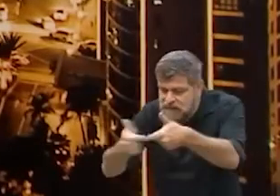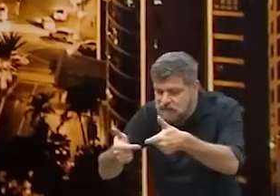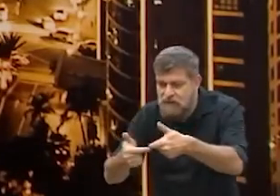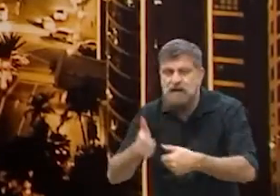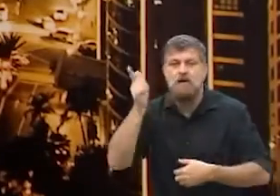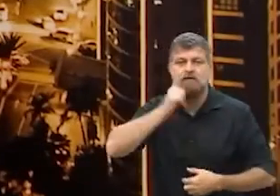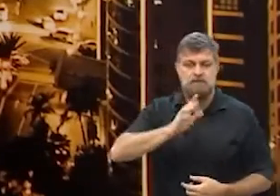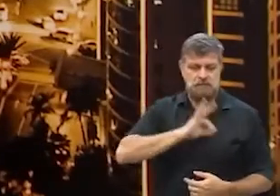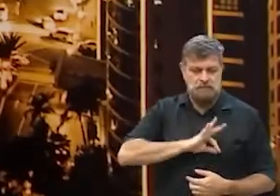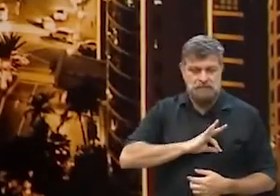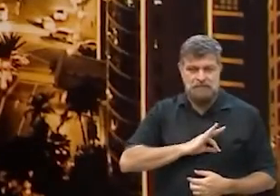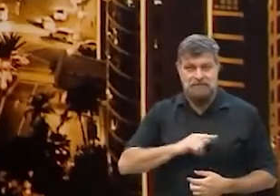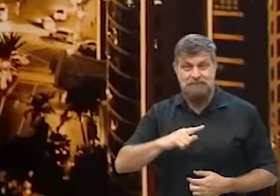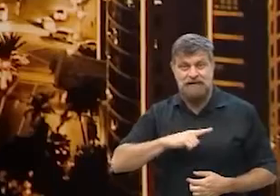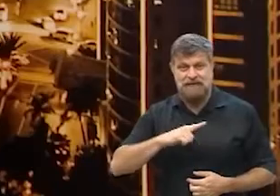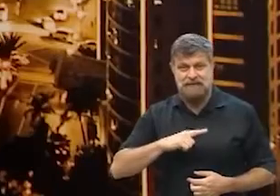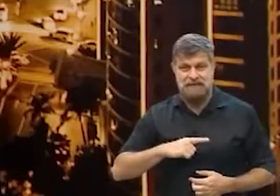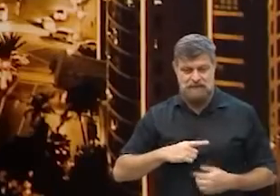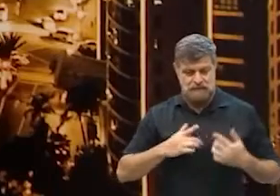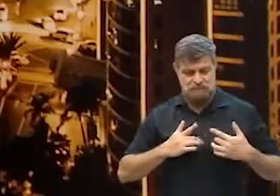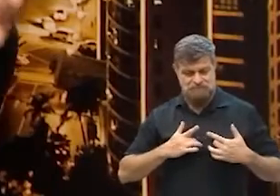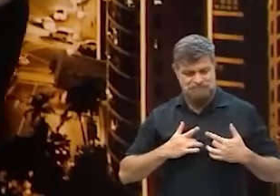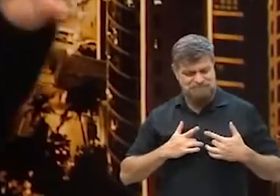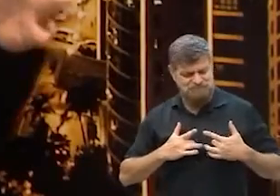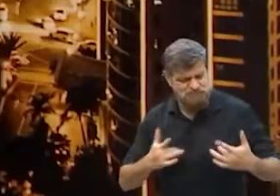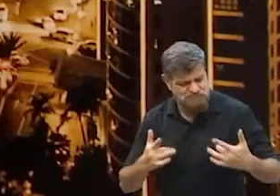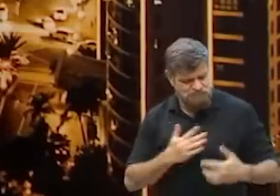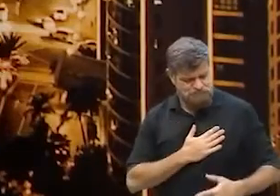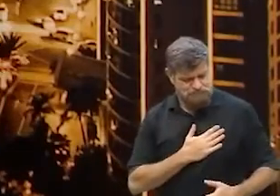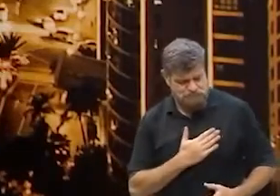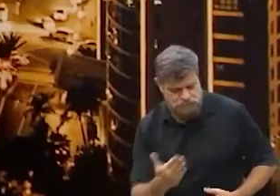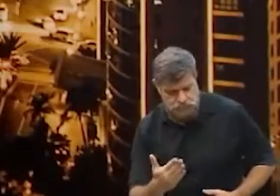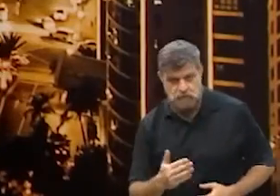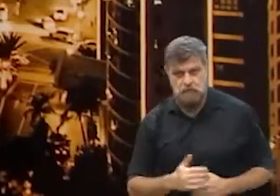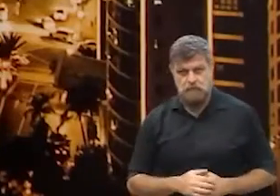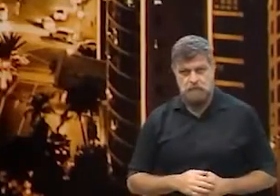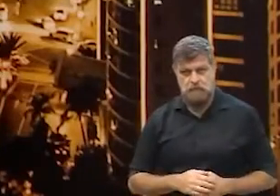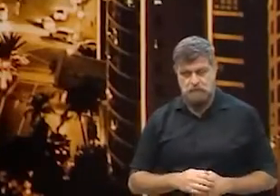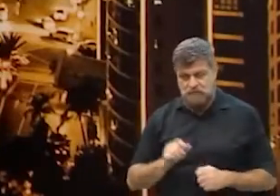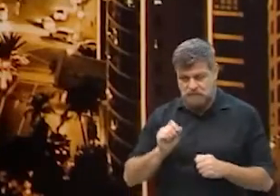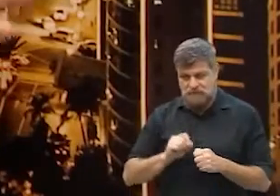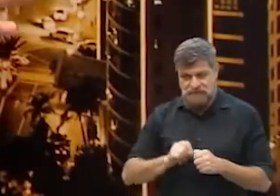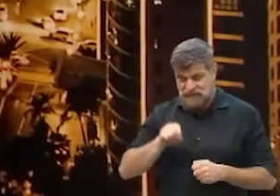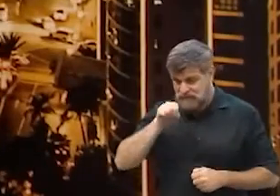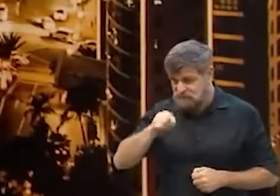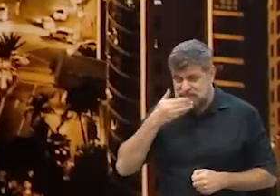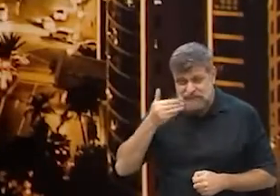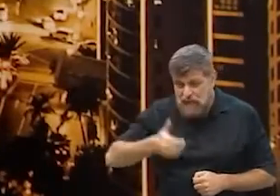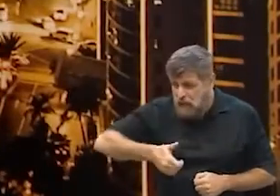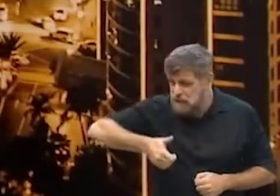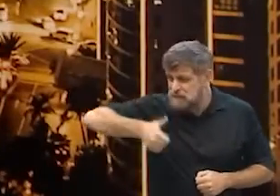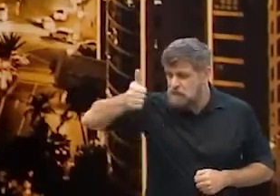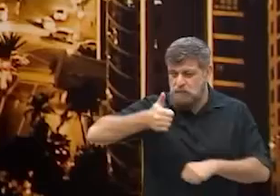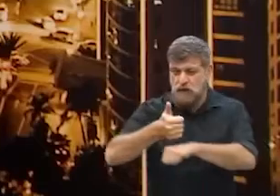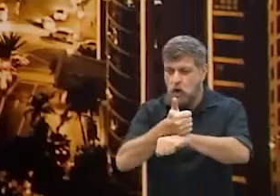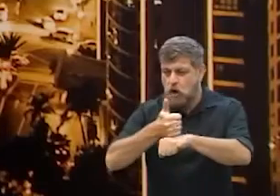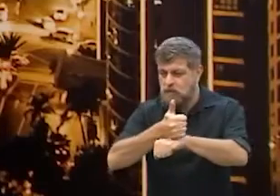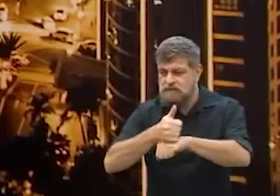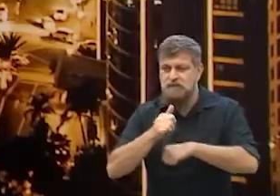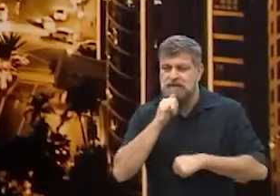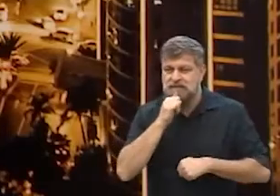tudo com amor, tudo com dedicação. Eu monto caixinha. Seja o melhor montador de